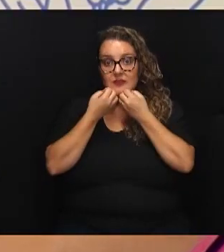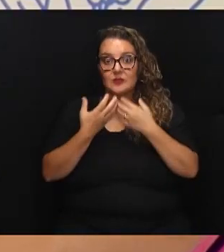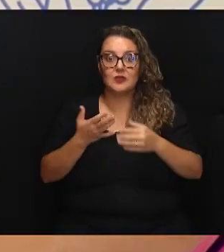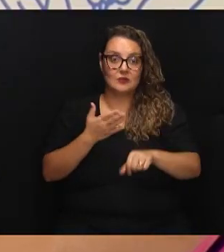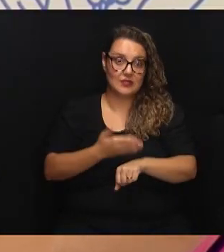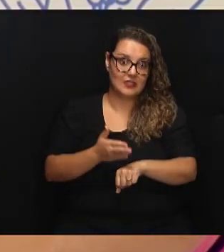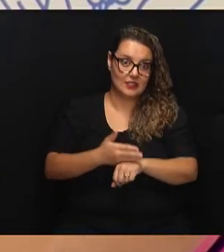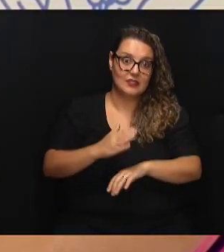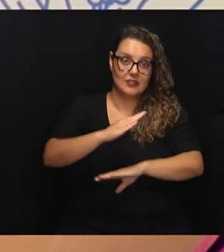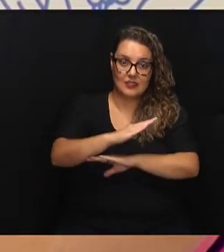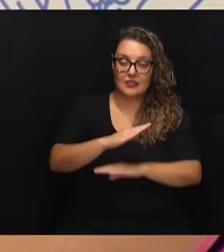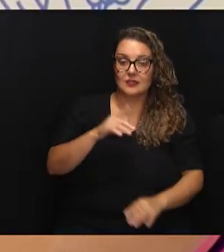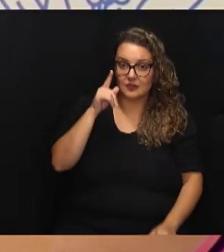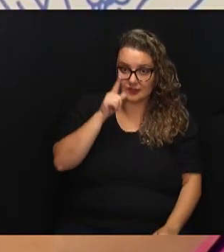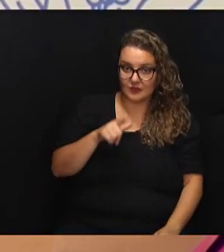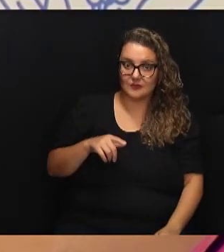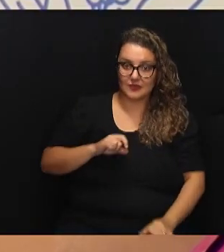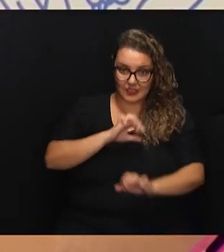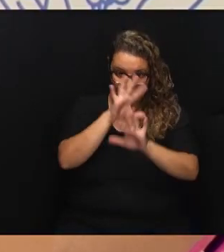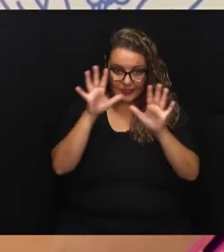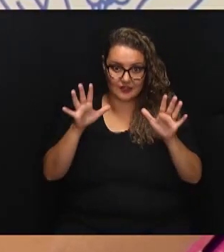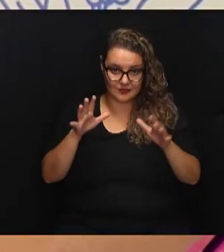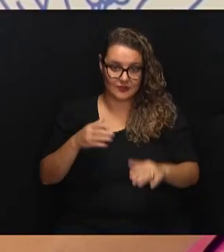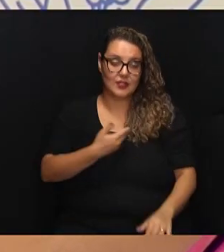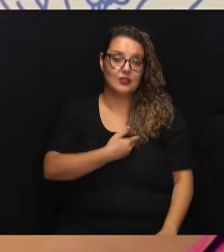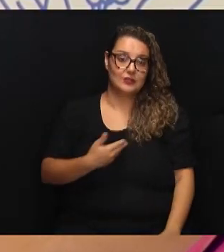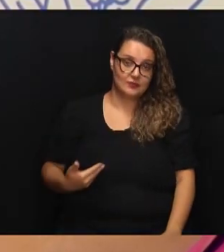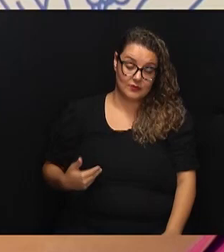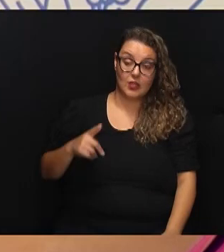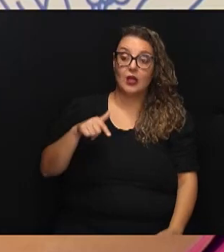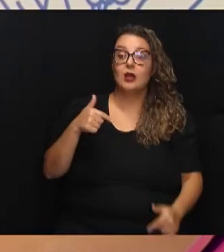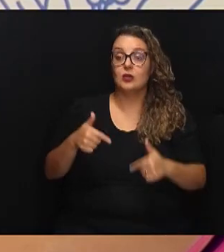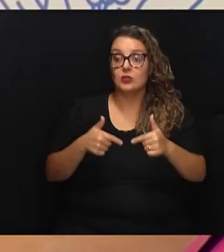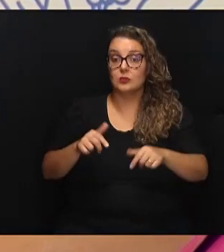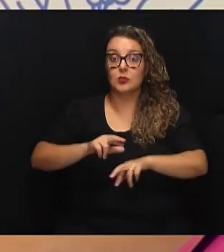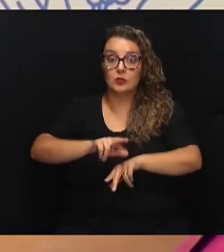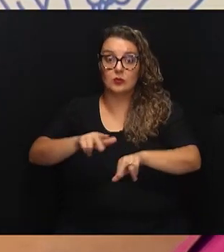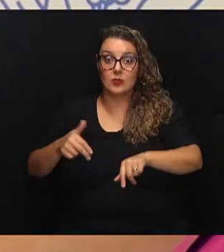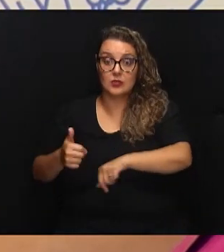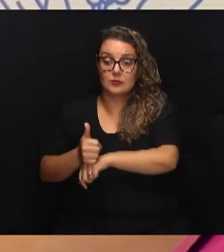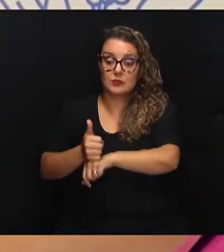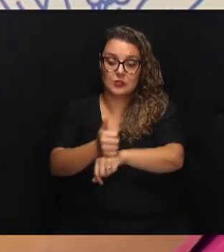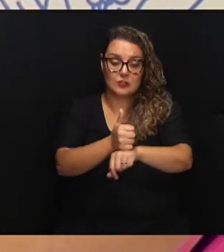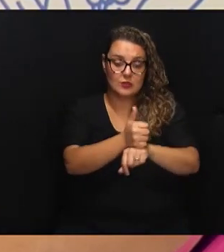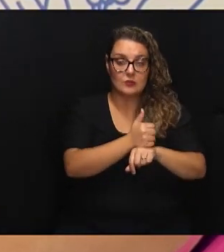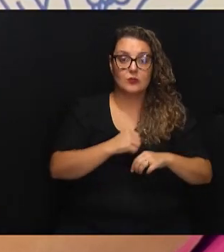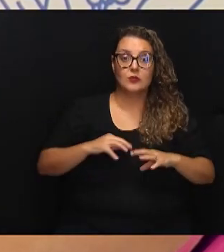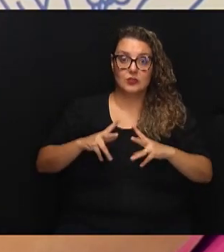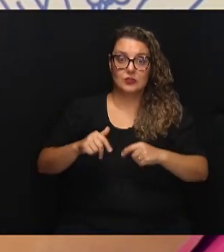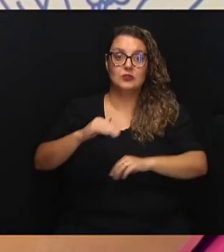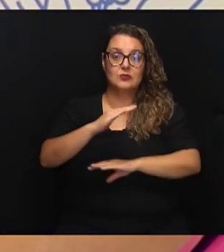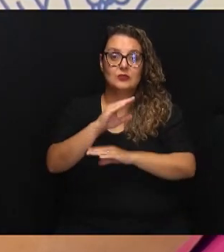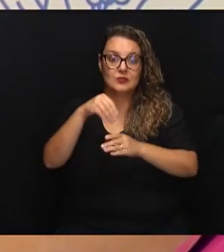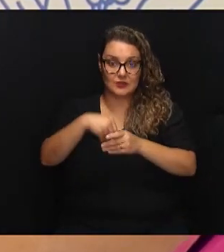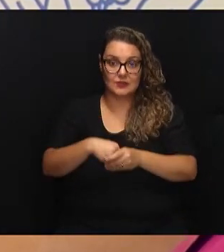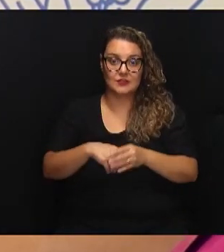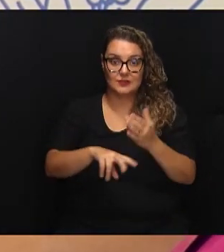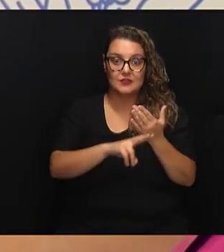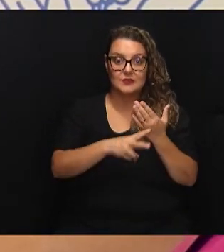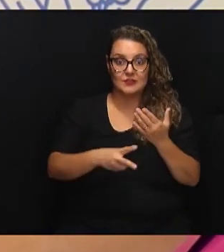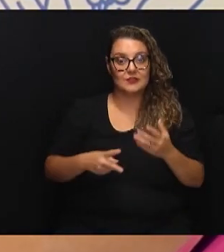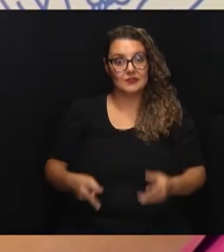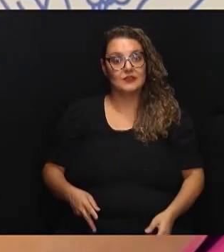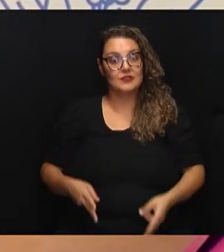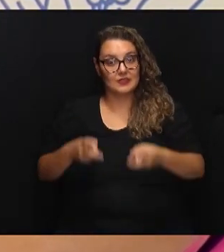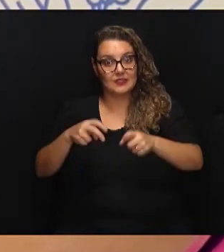de Campinas conseguiu com a sua transparência pública. É um trabalho multidisciplinar que foi feito por toda a casa, né, que está tendo esse reconhecimento